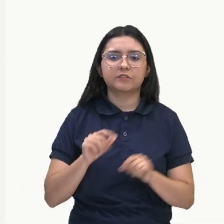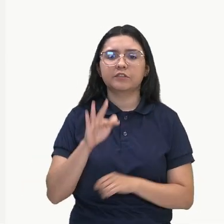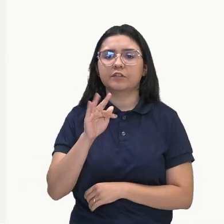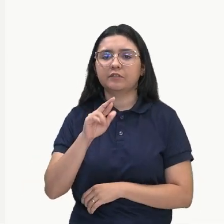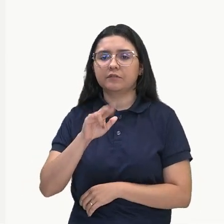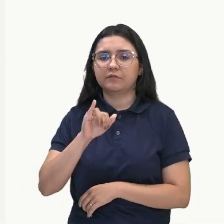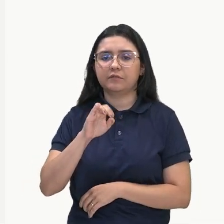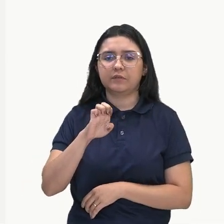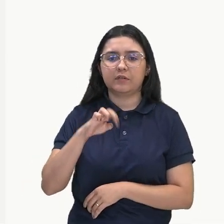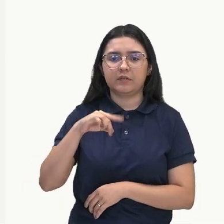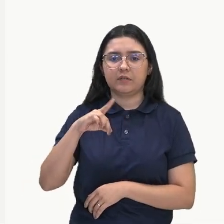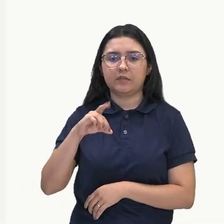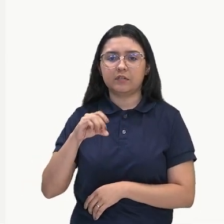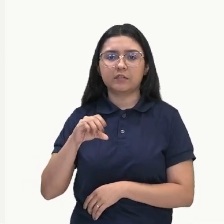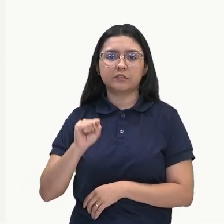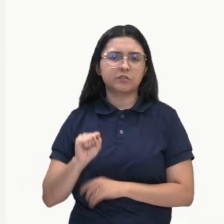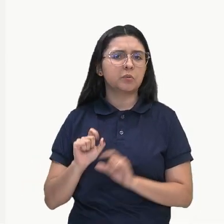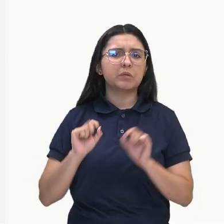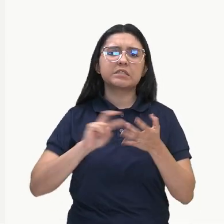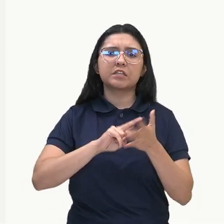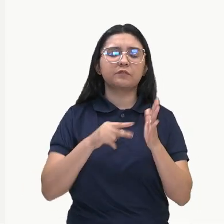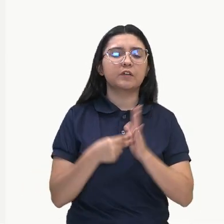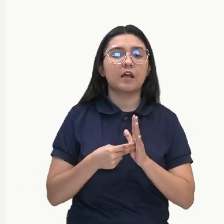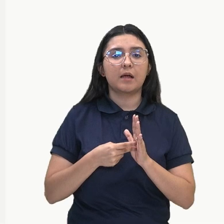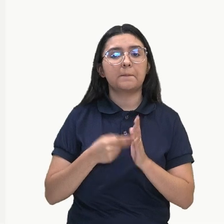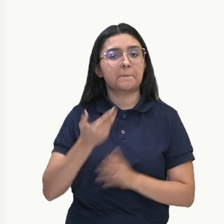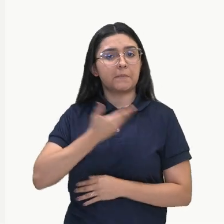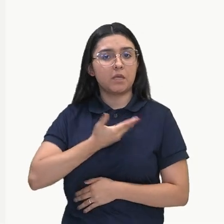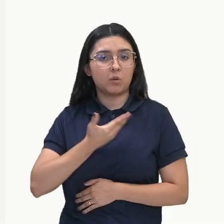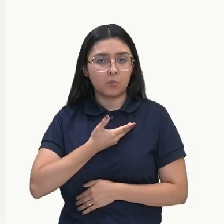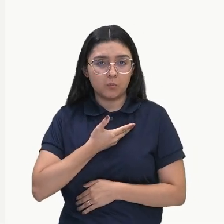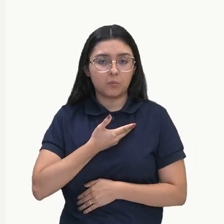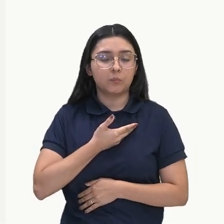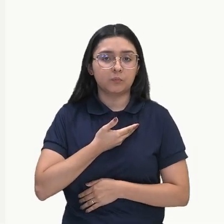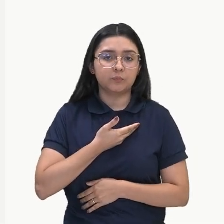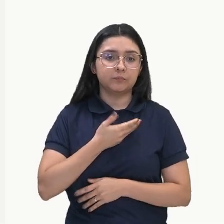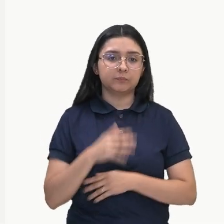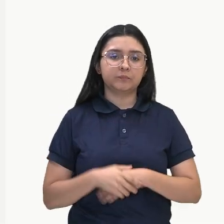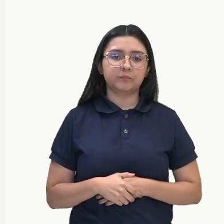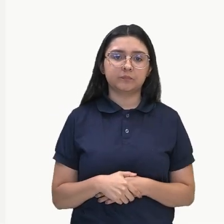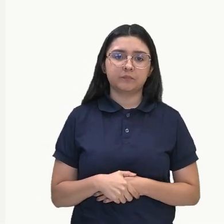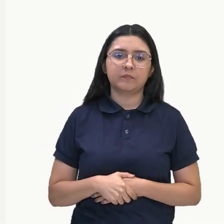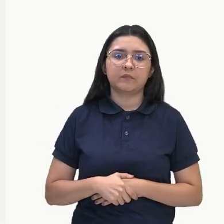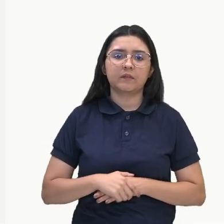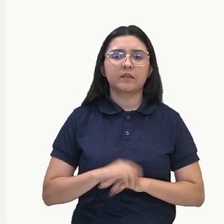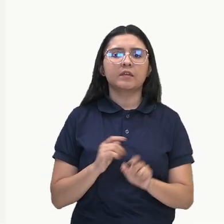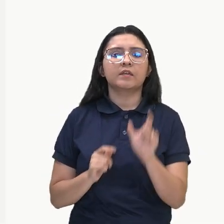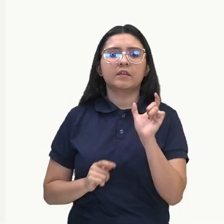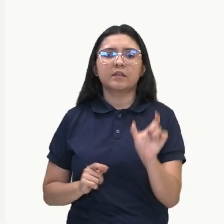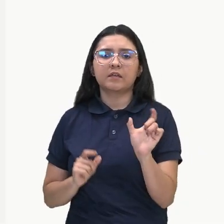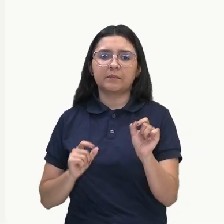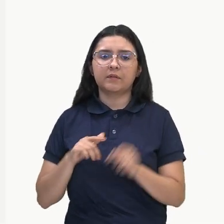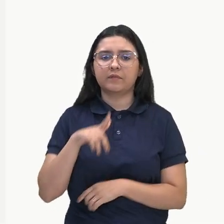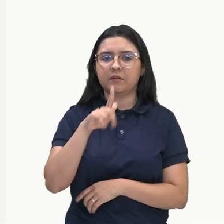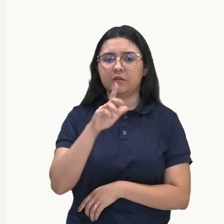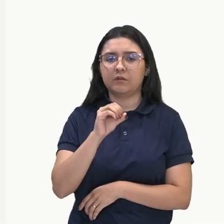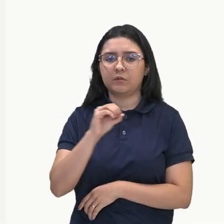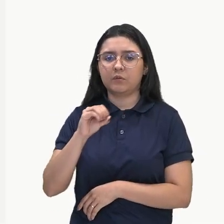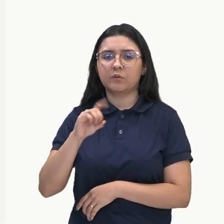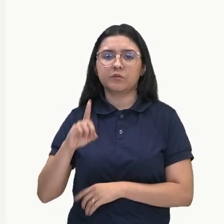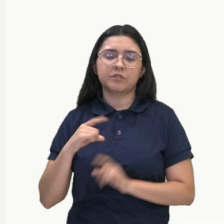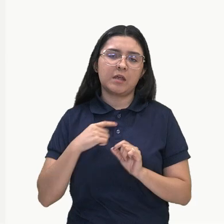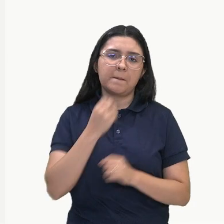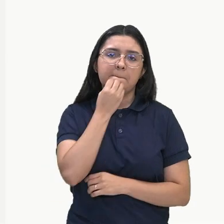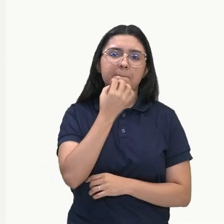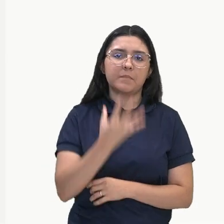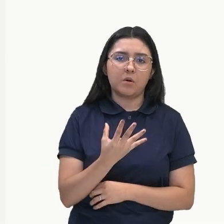friends. Friends, o que é? Friends significa amigos. E a palavra good? Good é bom ou